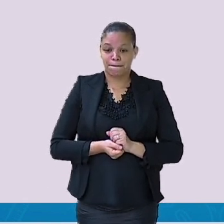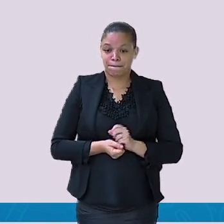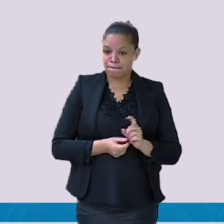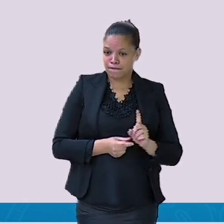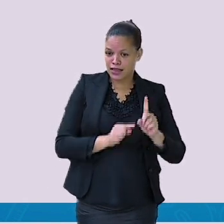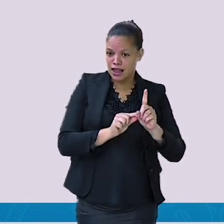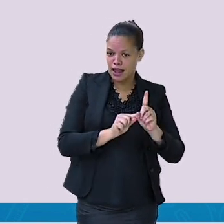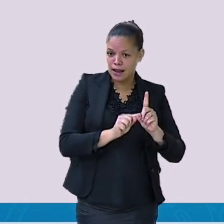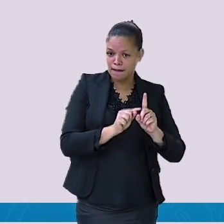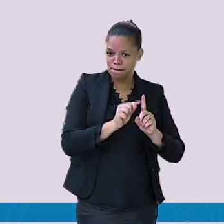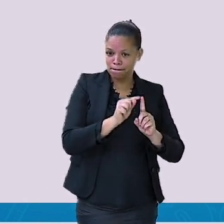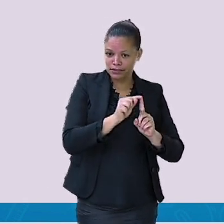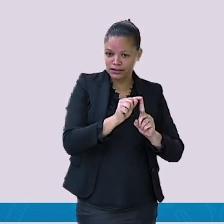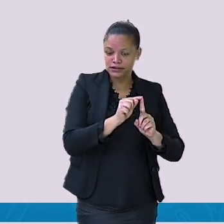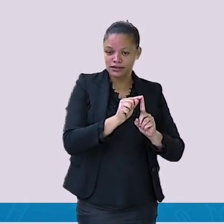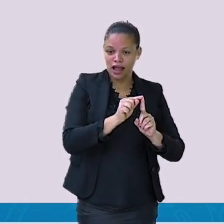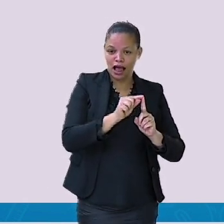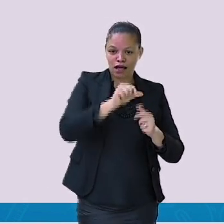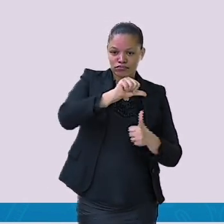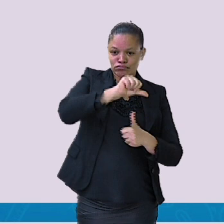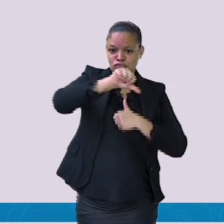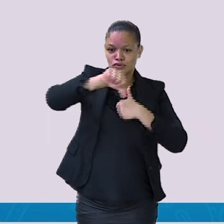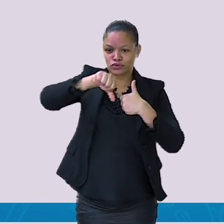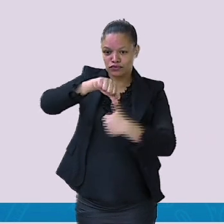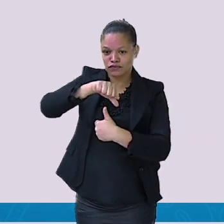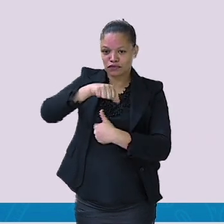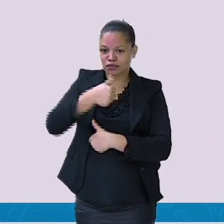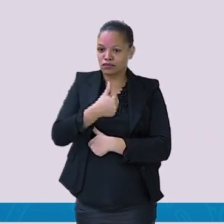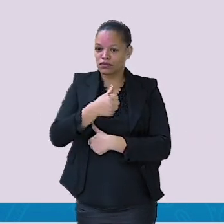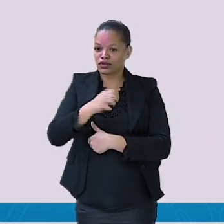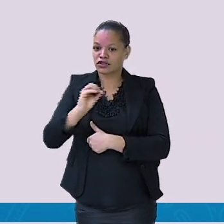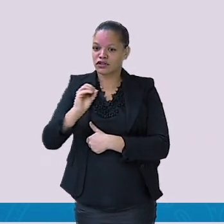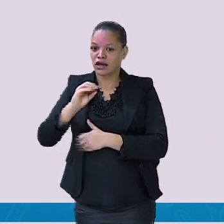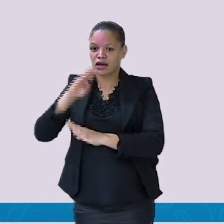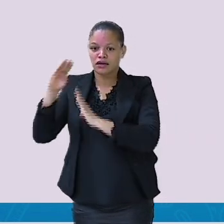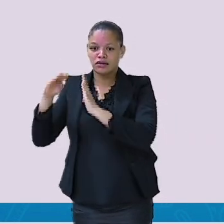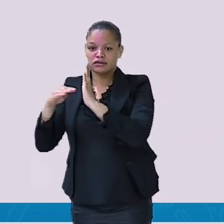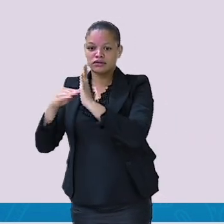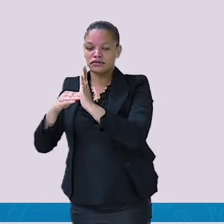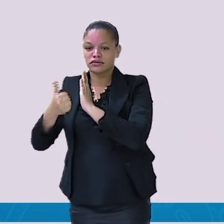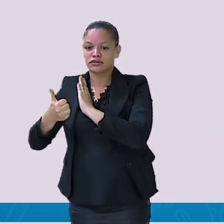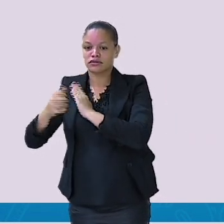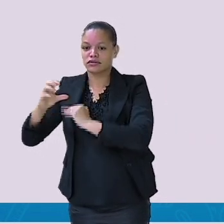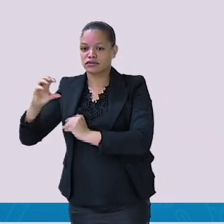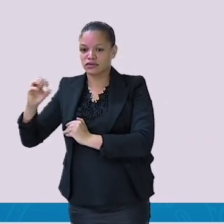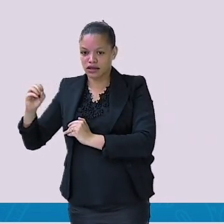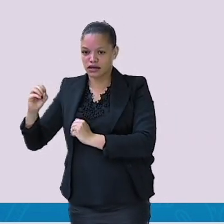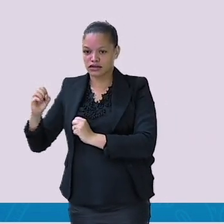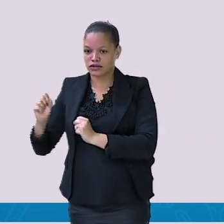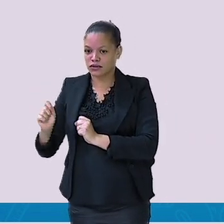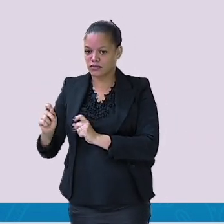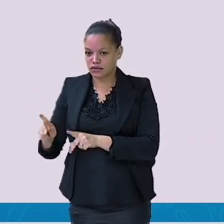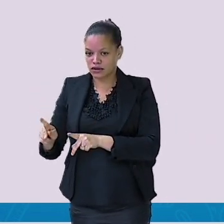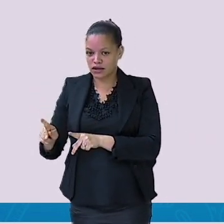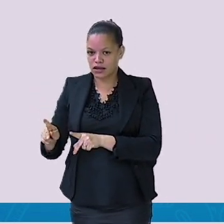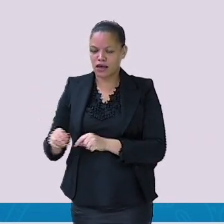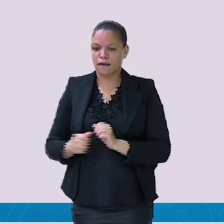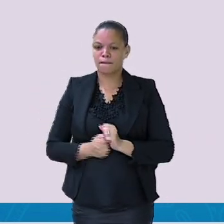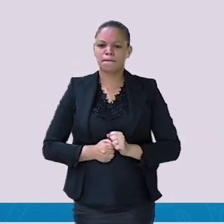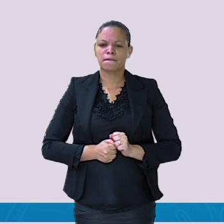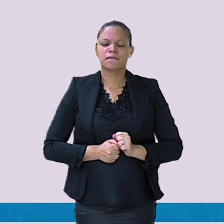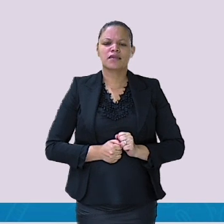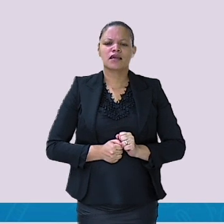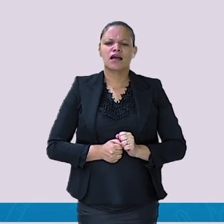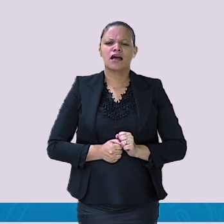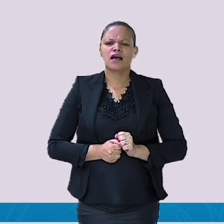é, cada unidade é 10 vezes maior que a imediatamente inferior. Se